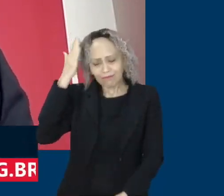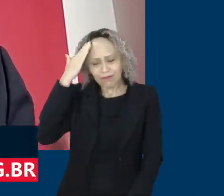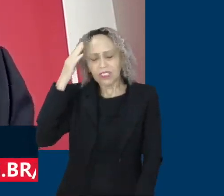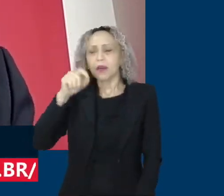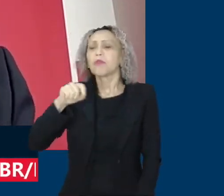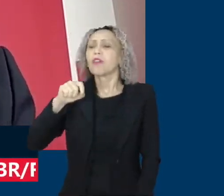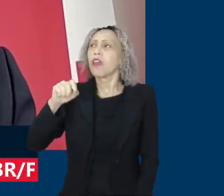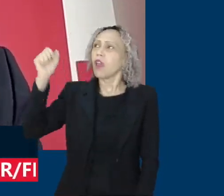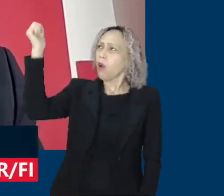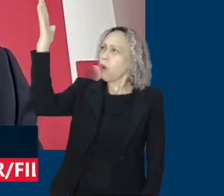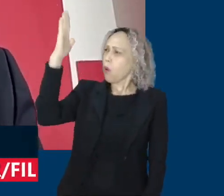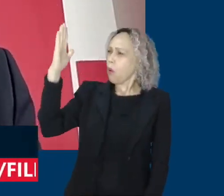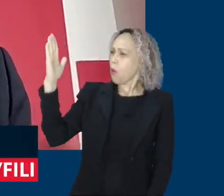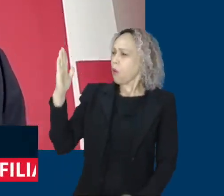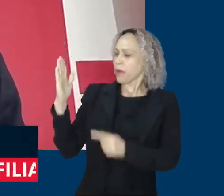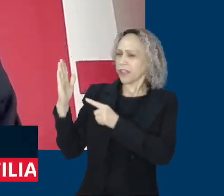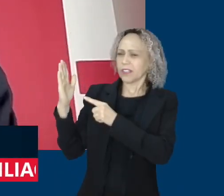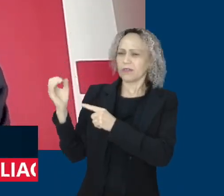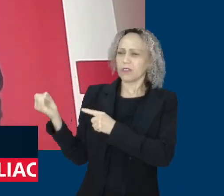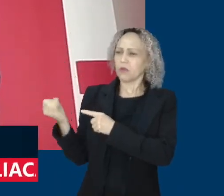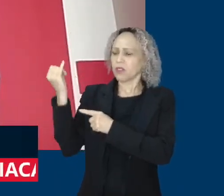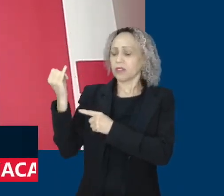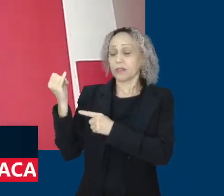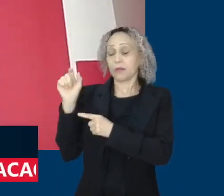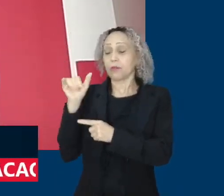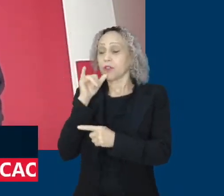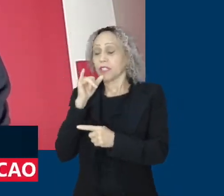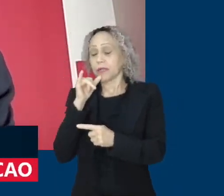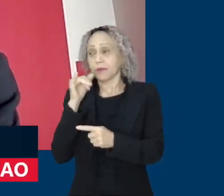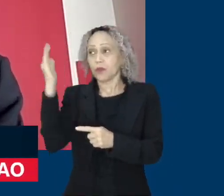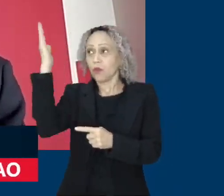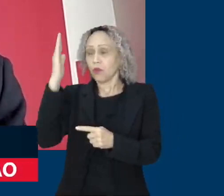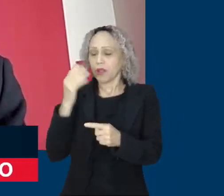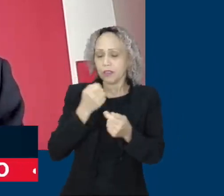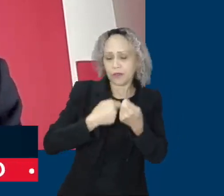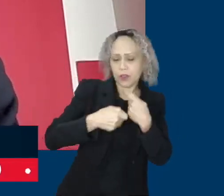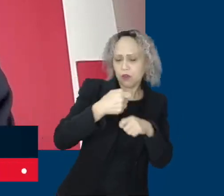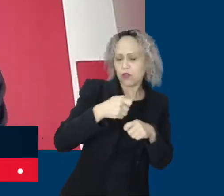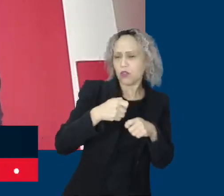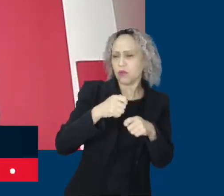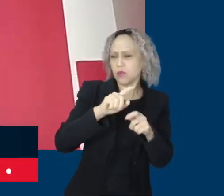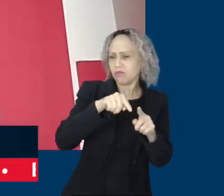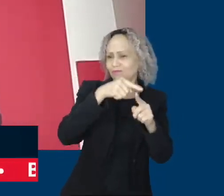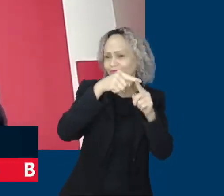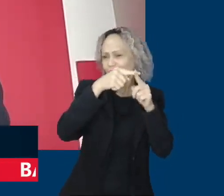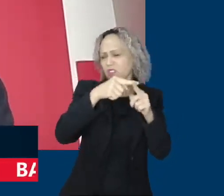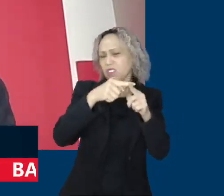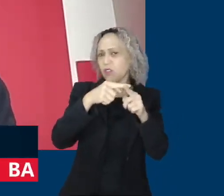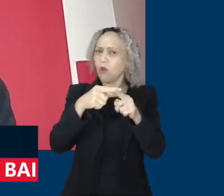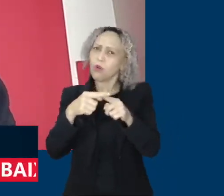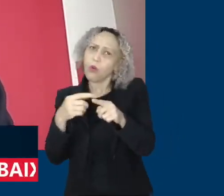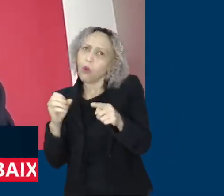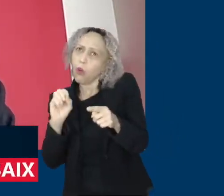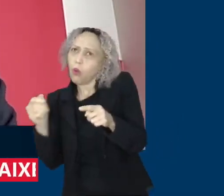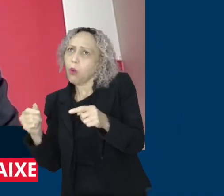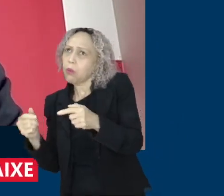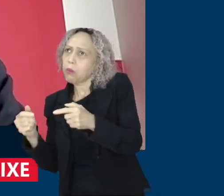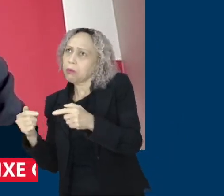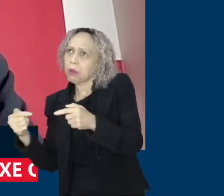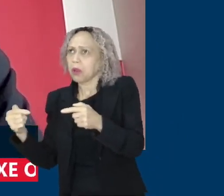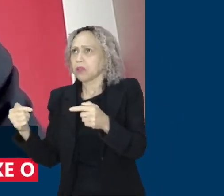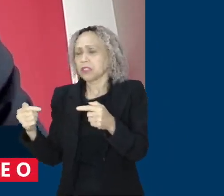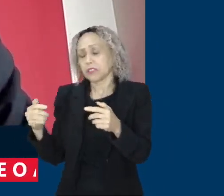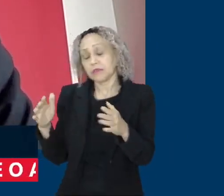Para onde o Brasil pender na economia, tem consequências positivas ou negativas para o conjunto.